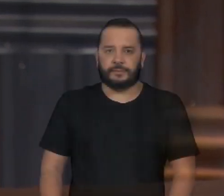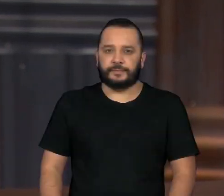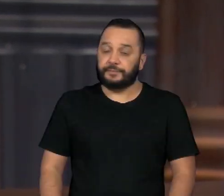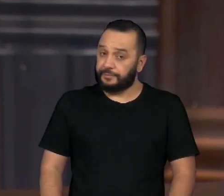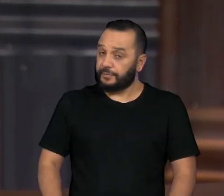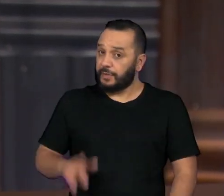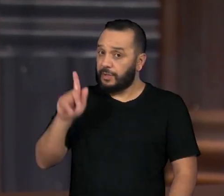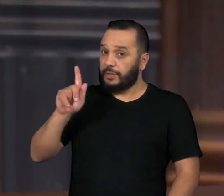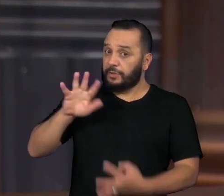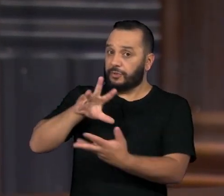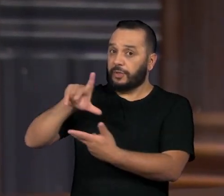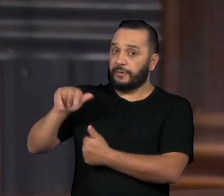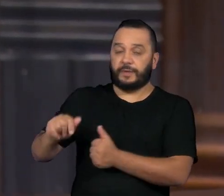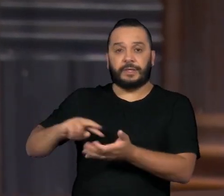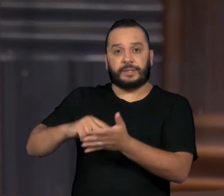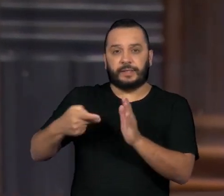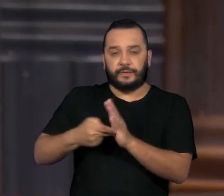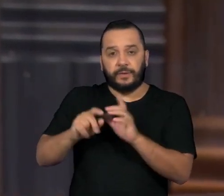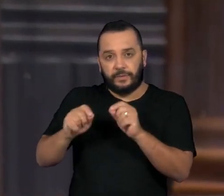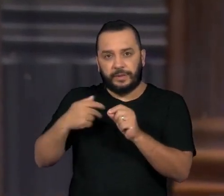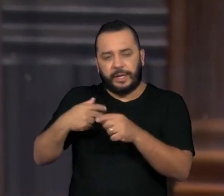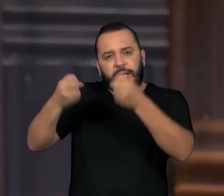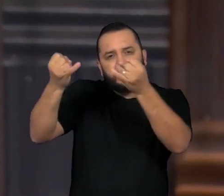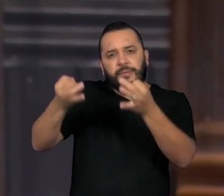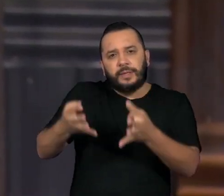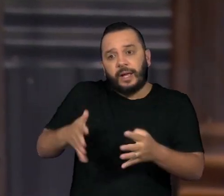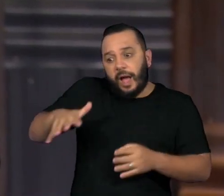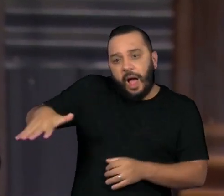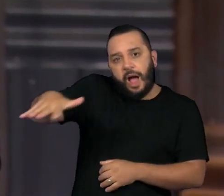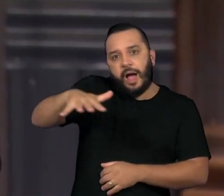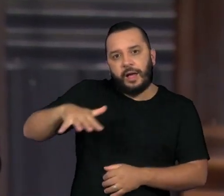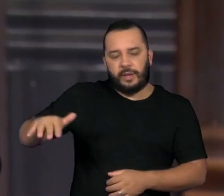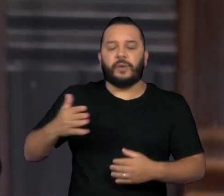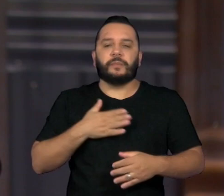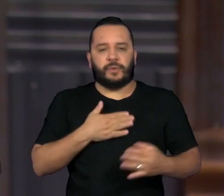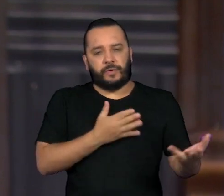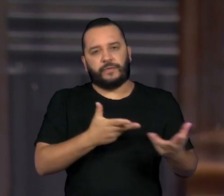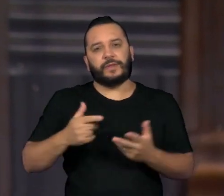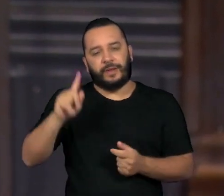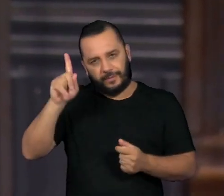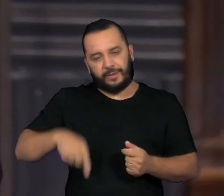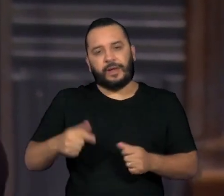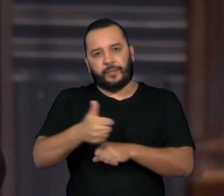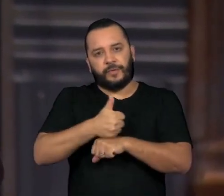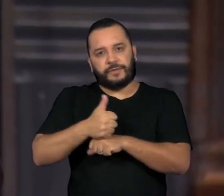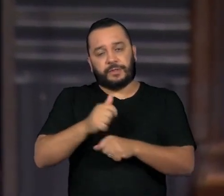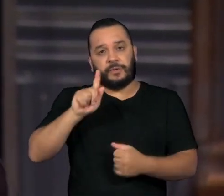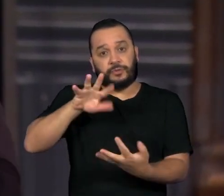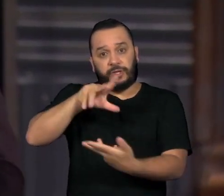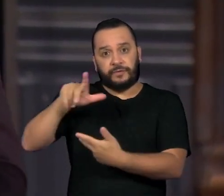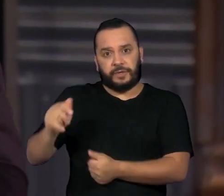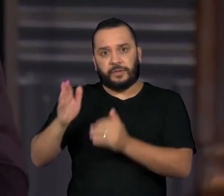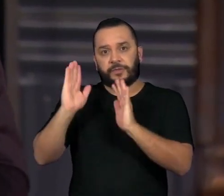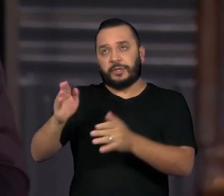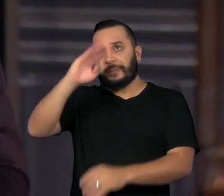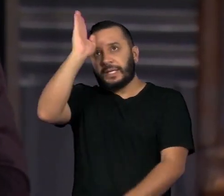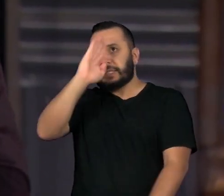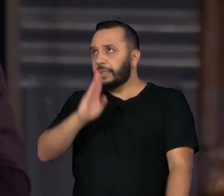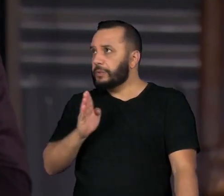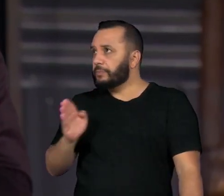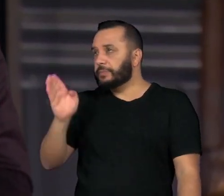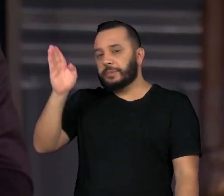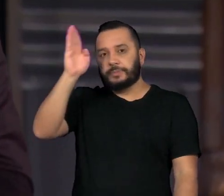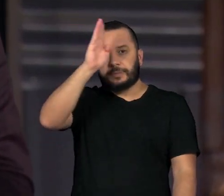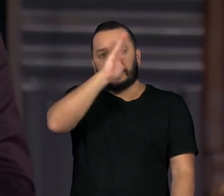Geografia significa descrição da Terra. O meu convidado é geógrafo, percorreu e fez uma descrição da terra brasileira